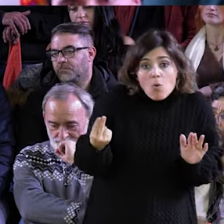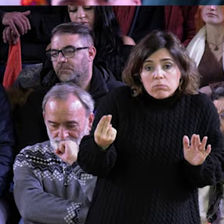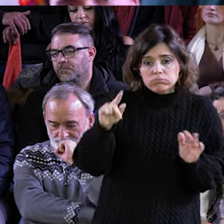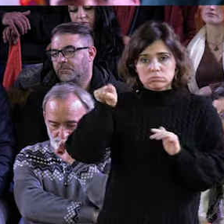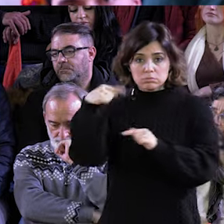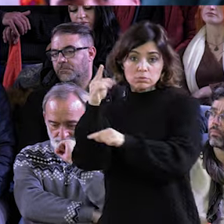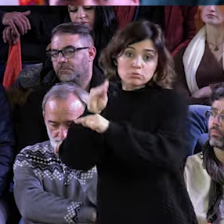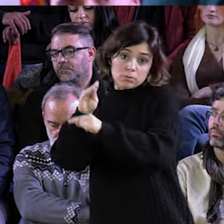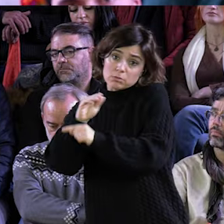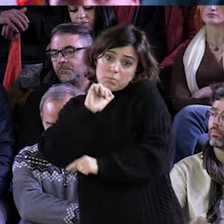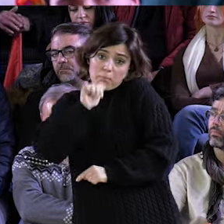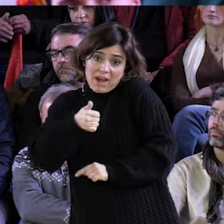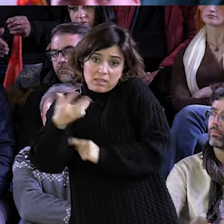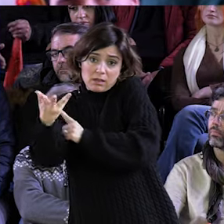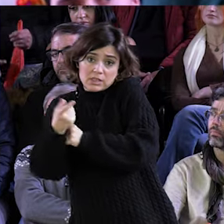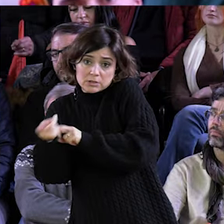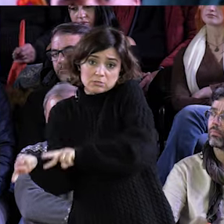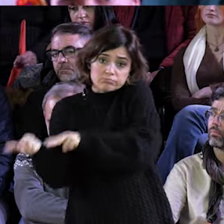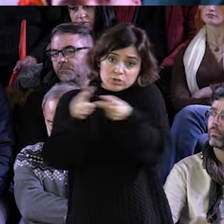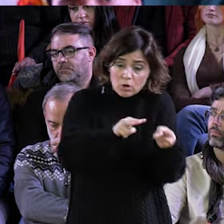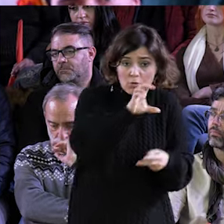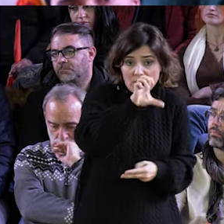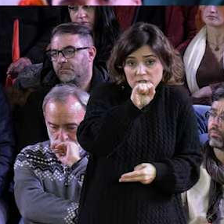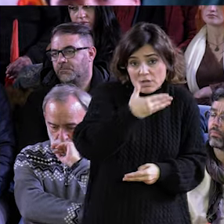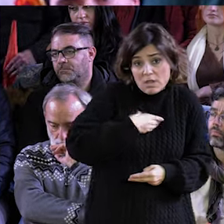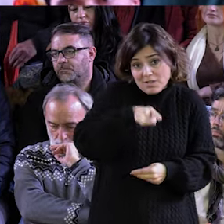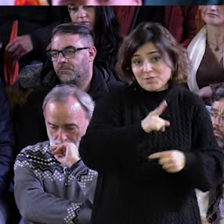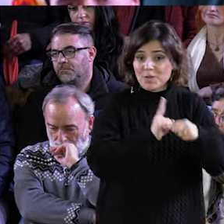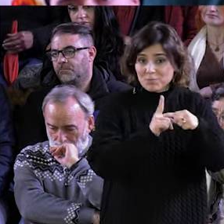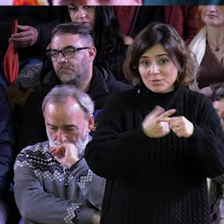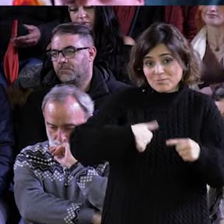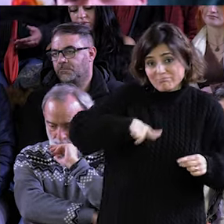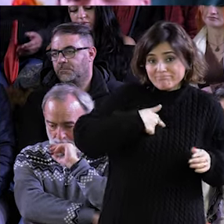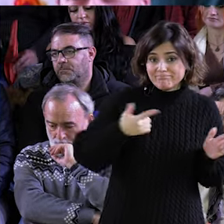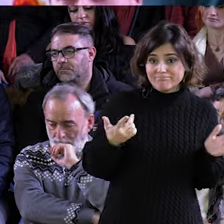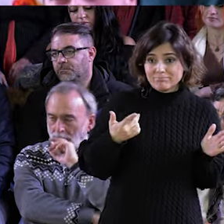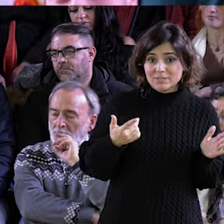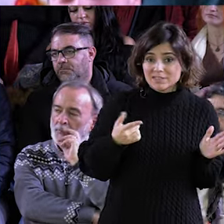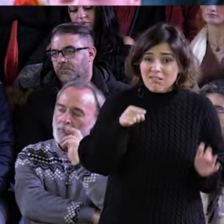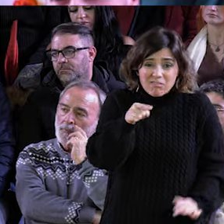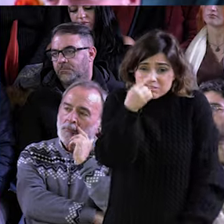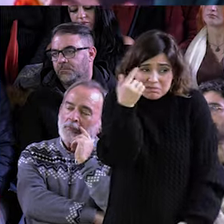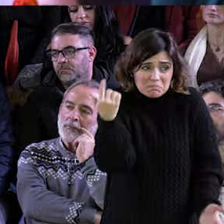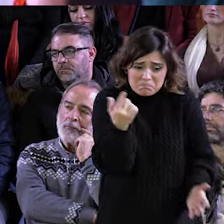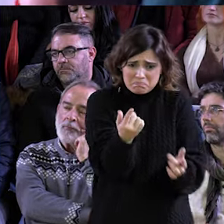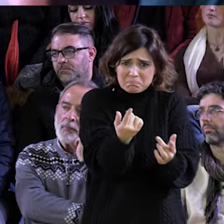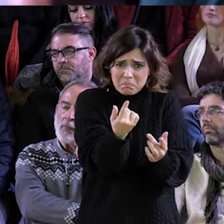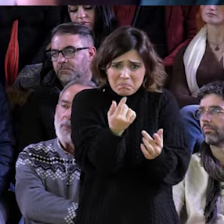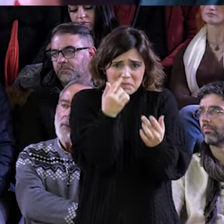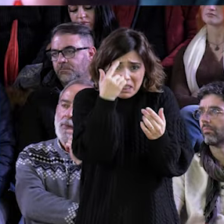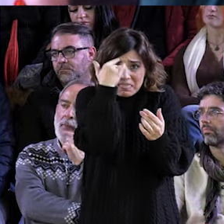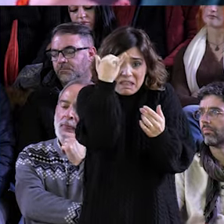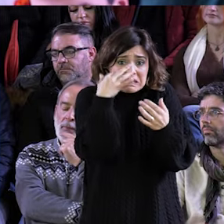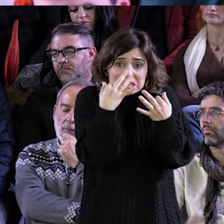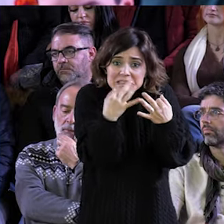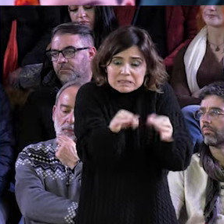a Caixa e perdem clientes que se mudam para a Caixa, isso também é bom para toda a gente. Com esta medida tão simples e tão razoável, só podemos ficar